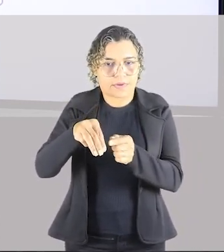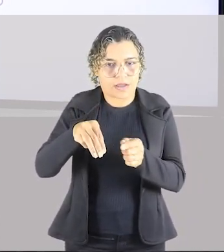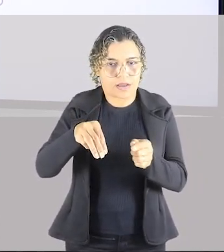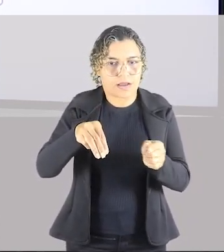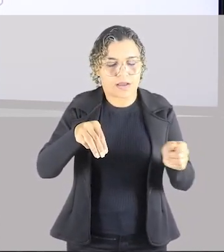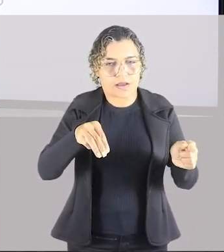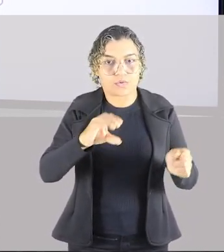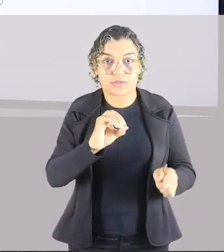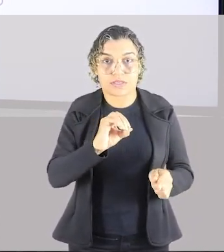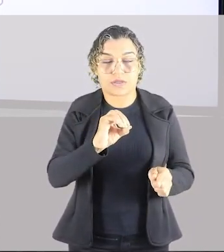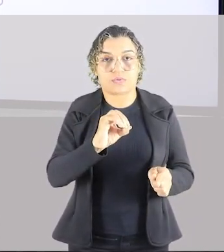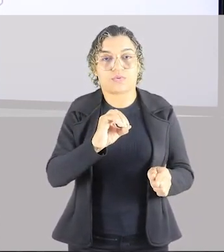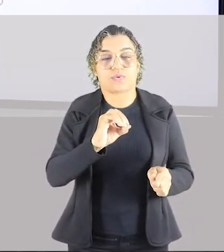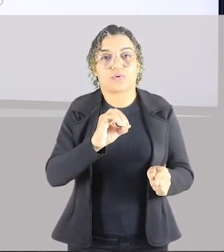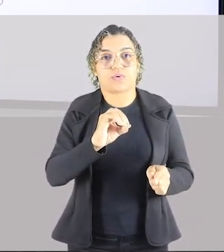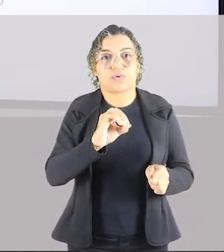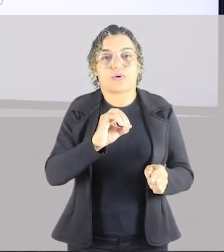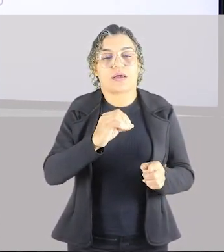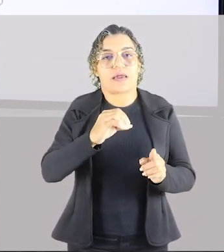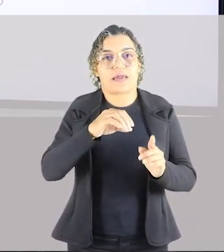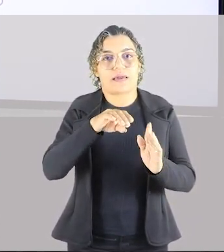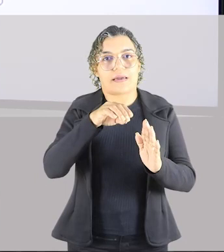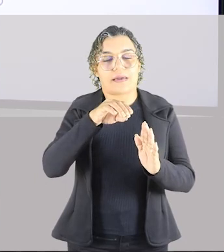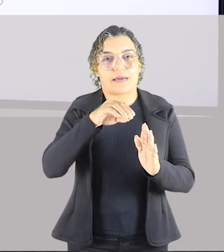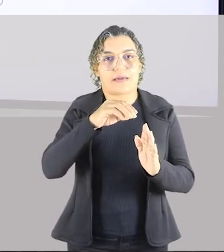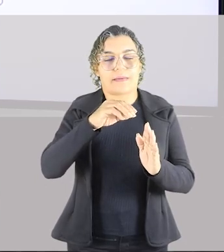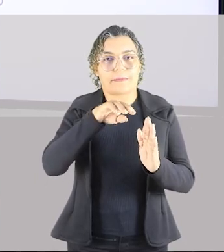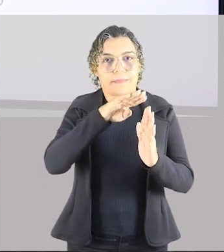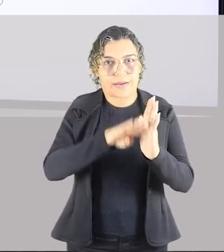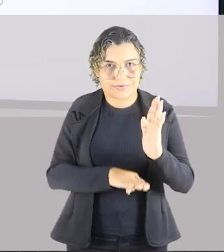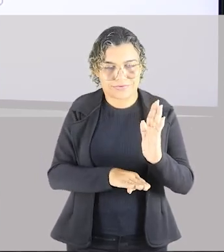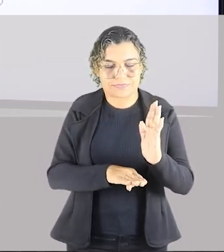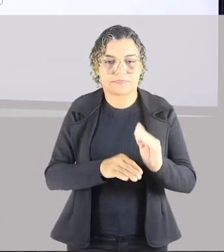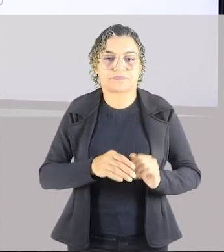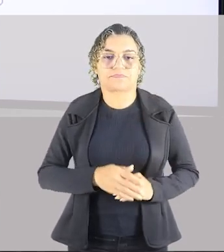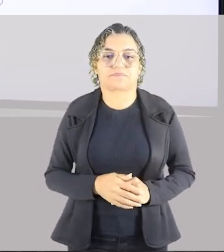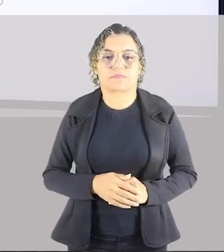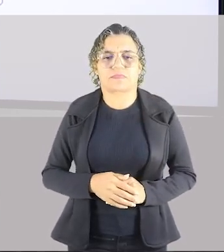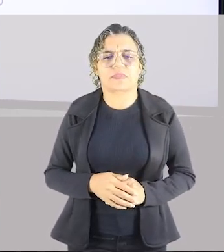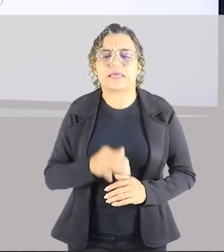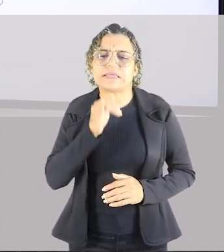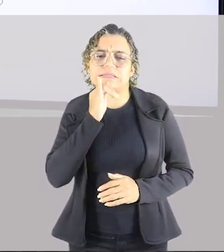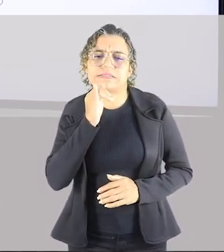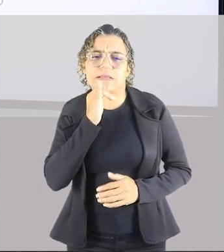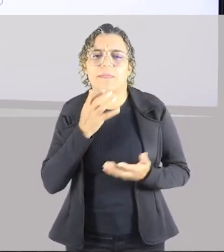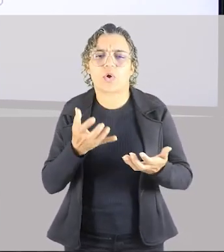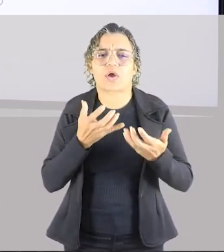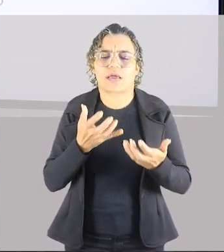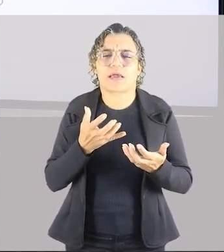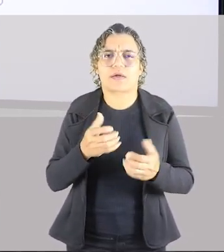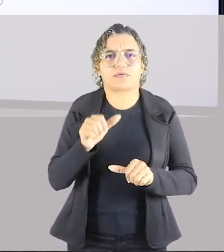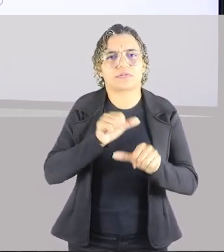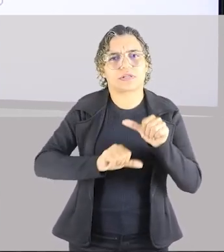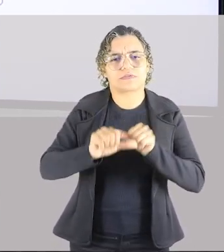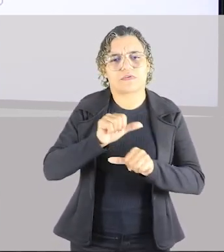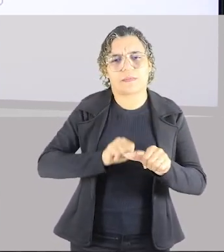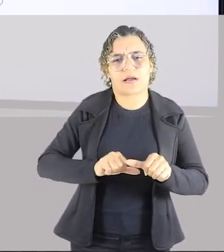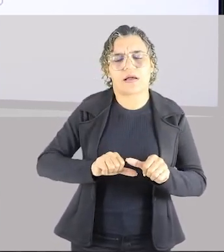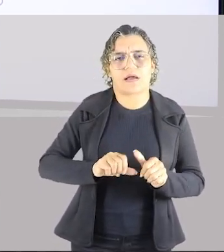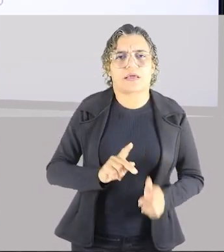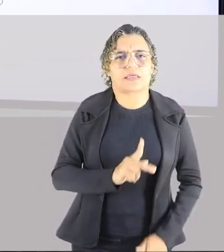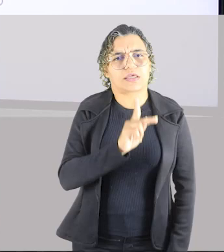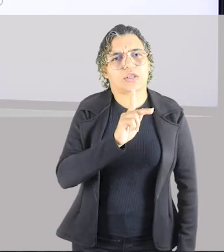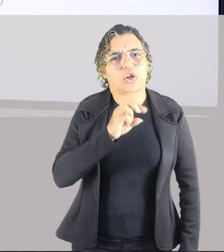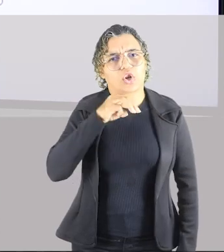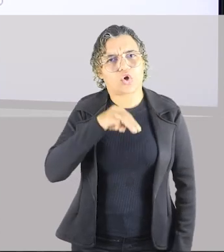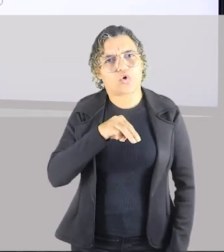zeros, diminui, certo? Então, por exemplo, eu quero transformar um item de quilômetro para metro,